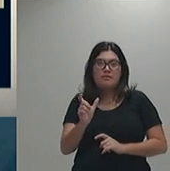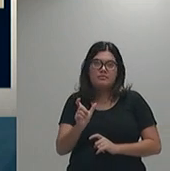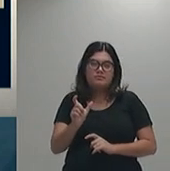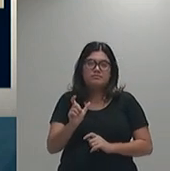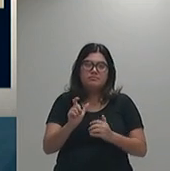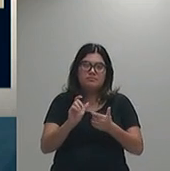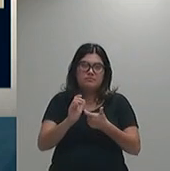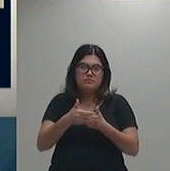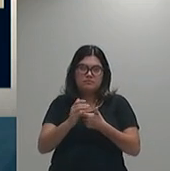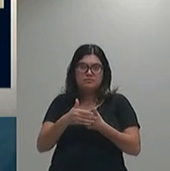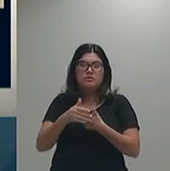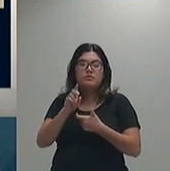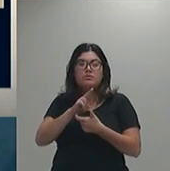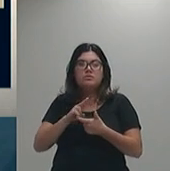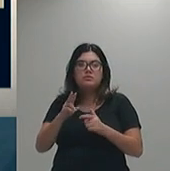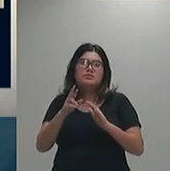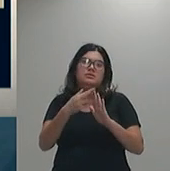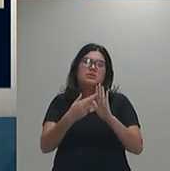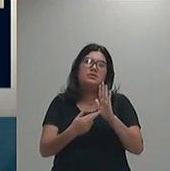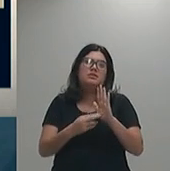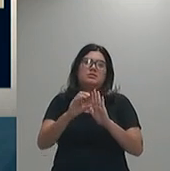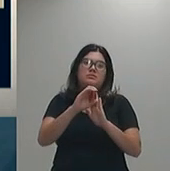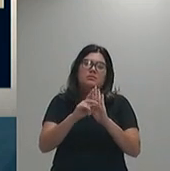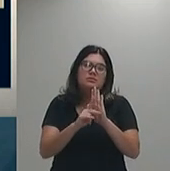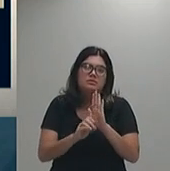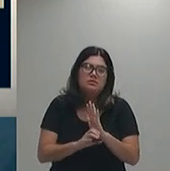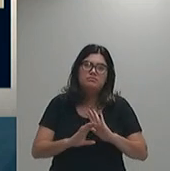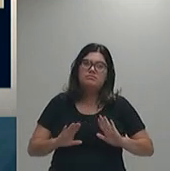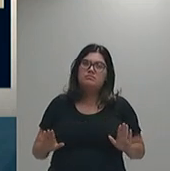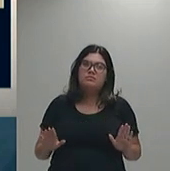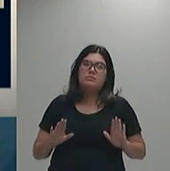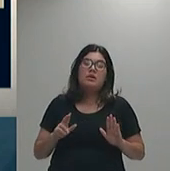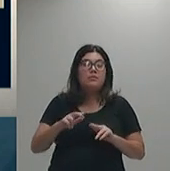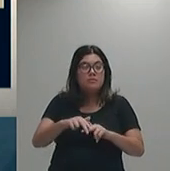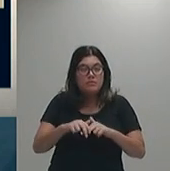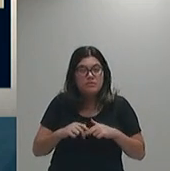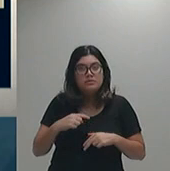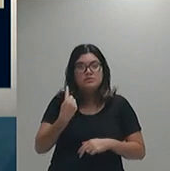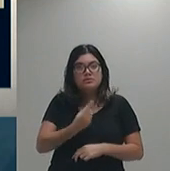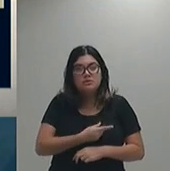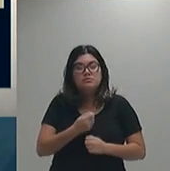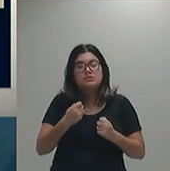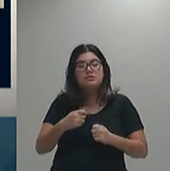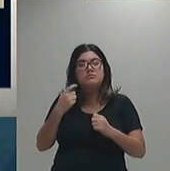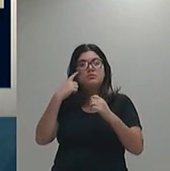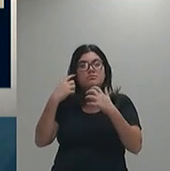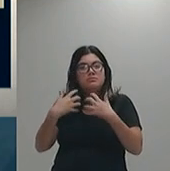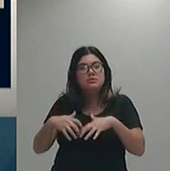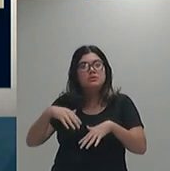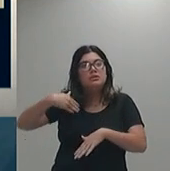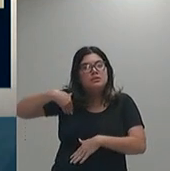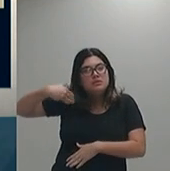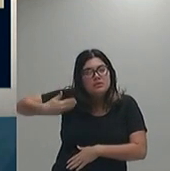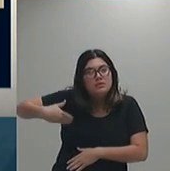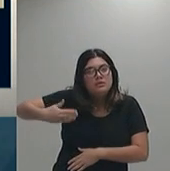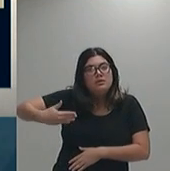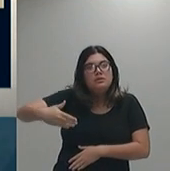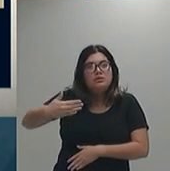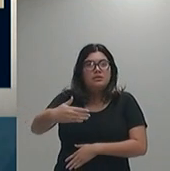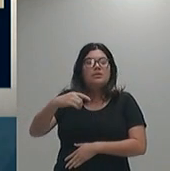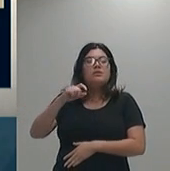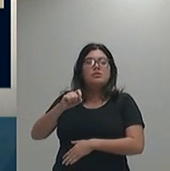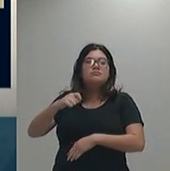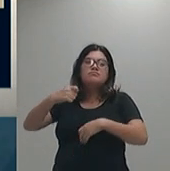aplicar-se as regras do CPC é por isso que nós temos que pensar que daqui para frente é